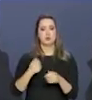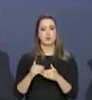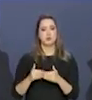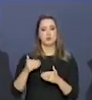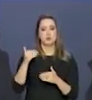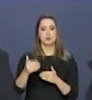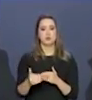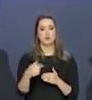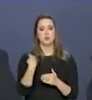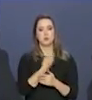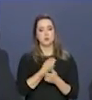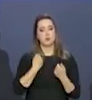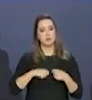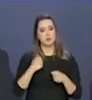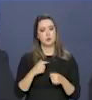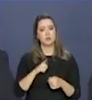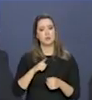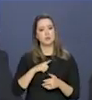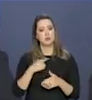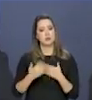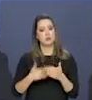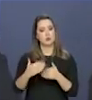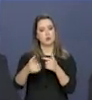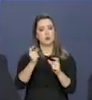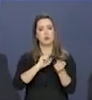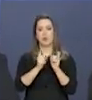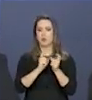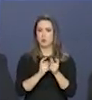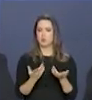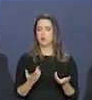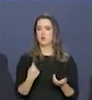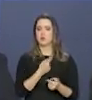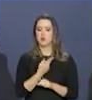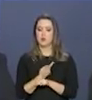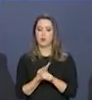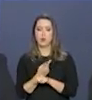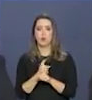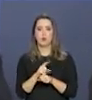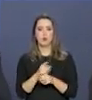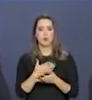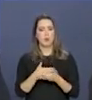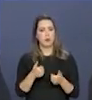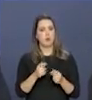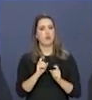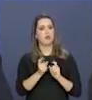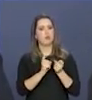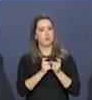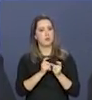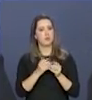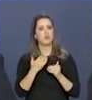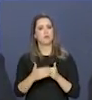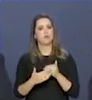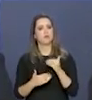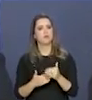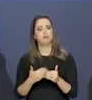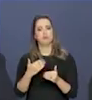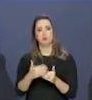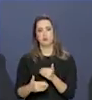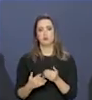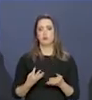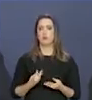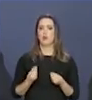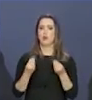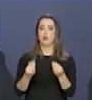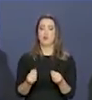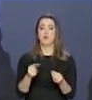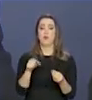passar, porque a gente tem que ter uma continuidade administrativa. A gente vem buscando a continuidade administrativa e você fornecer